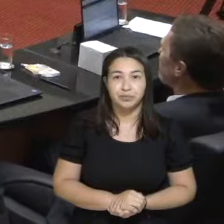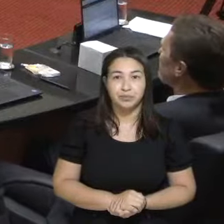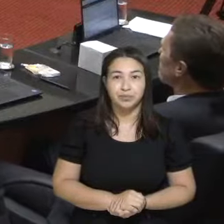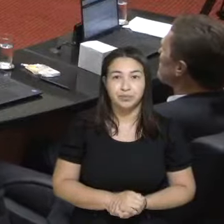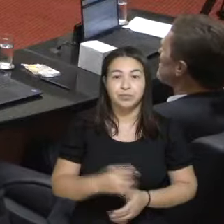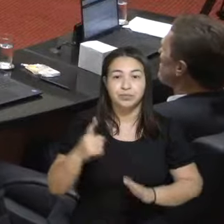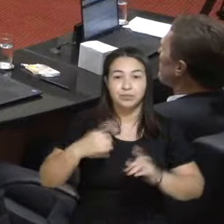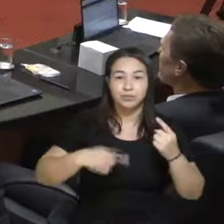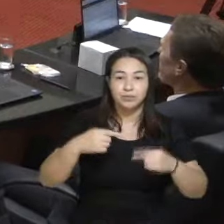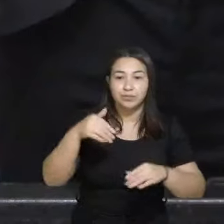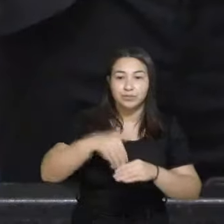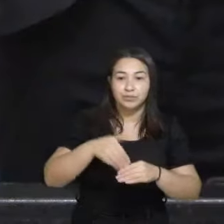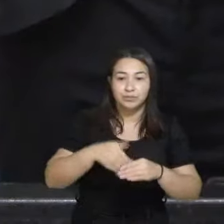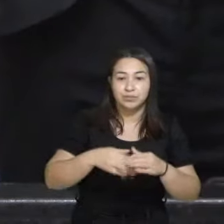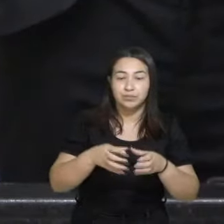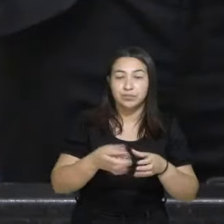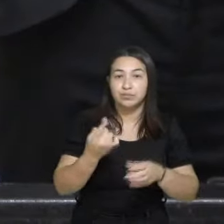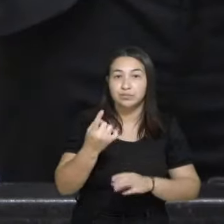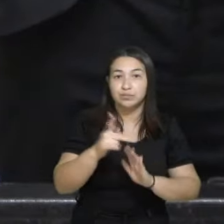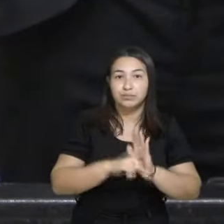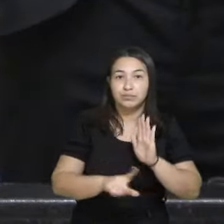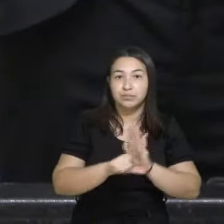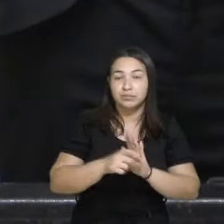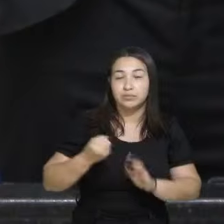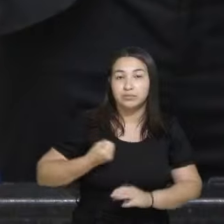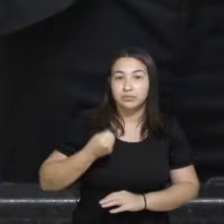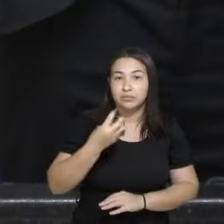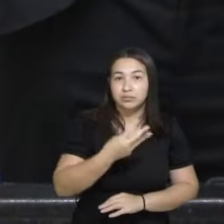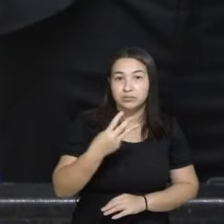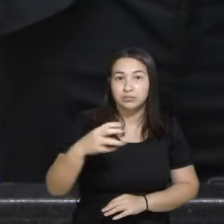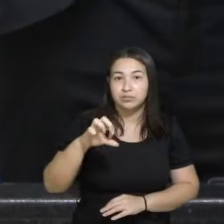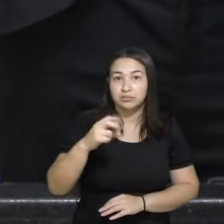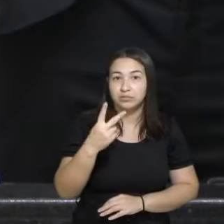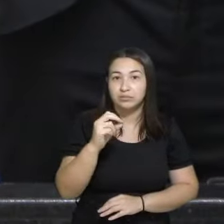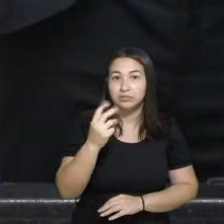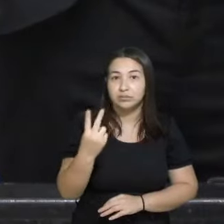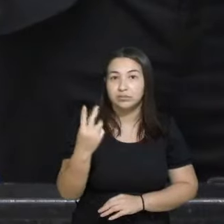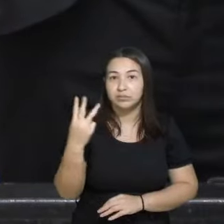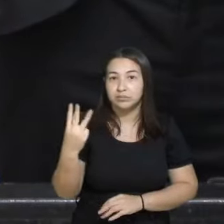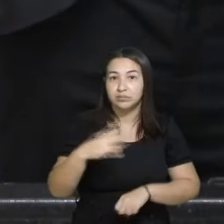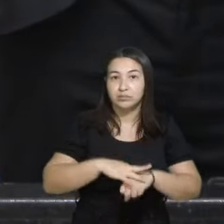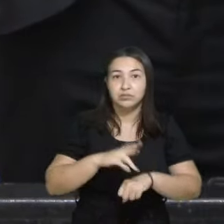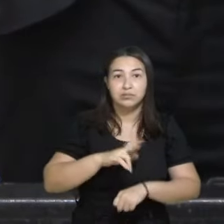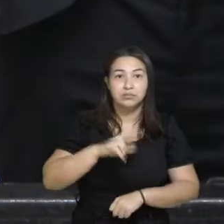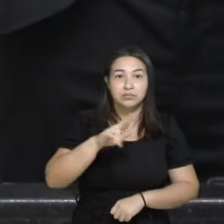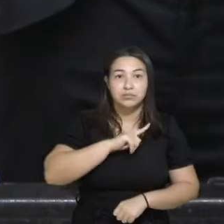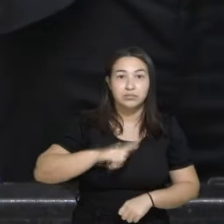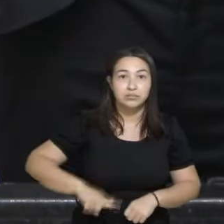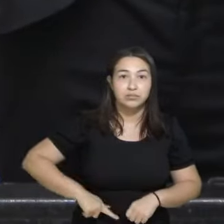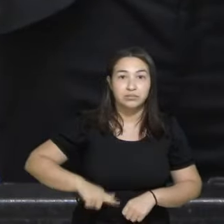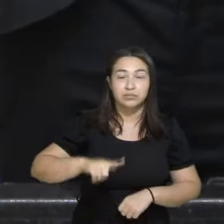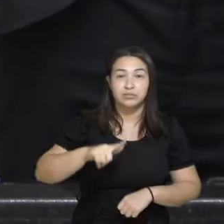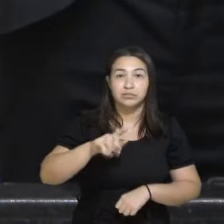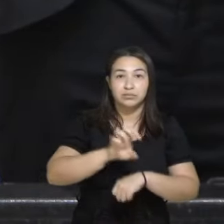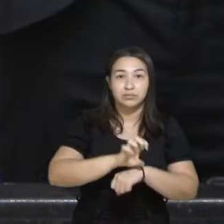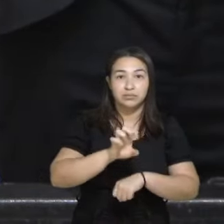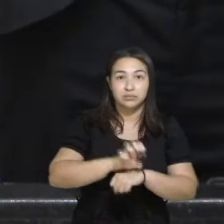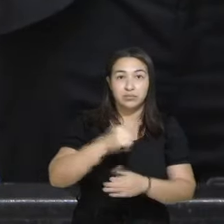Discussão e votação em turno único do projeto de lei 339/2023, autoria, Governo do Estado, institui o plano plurianual para o